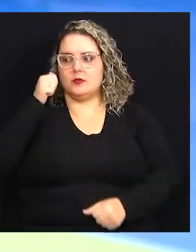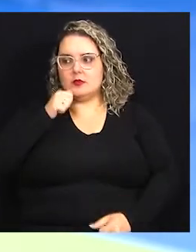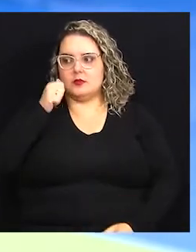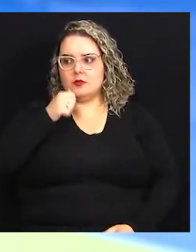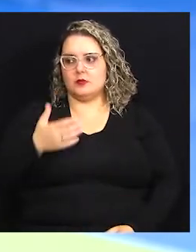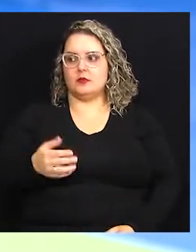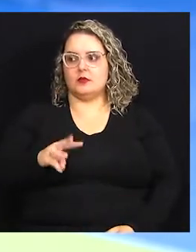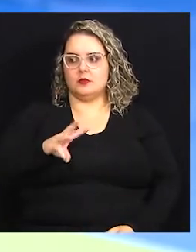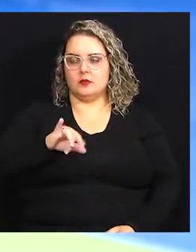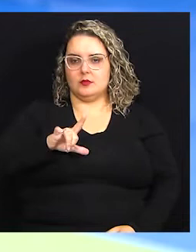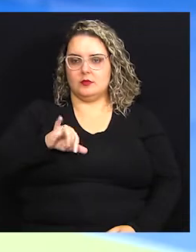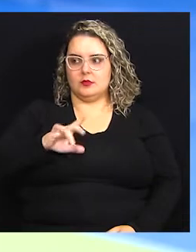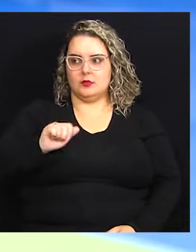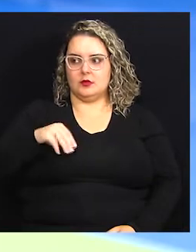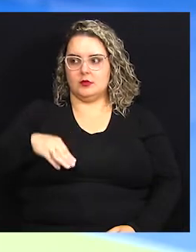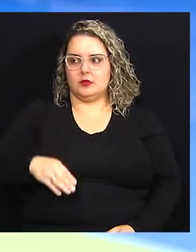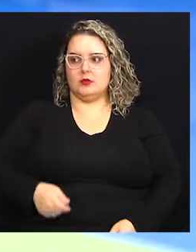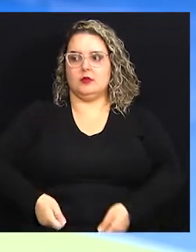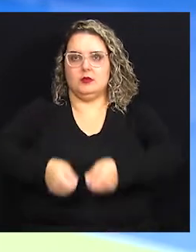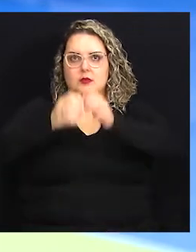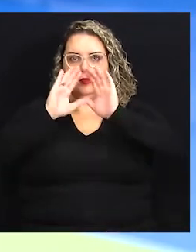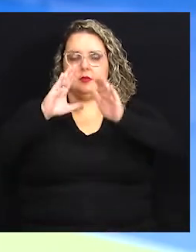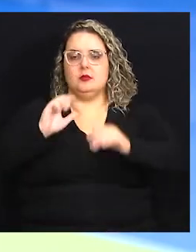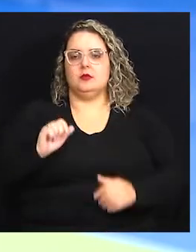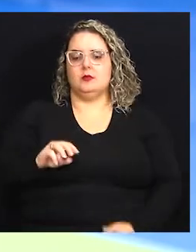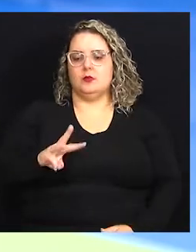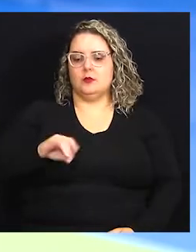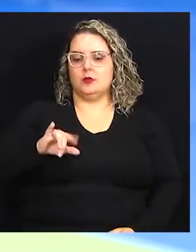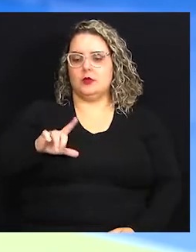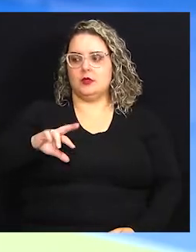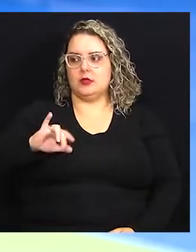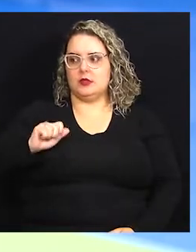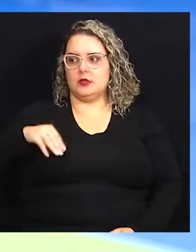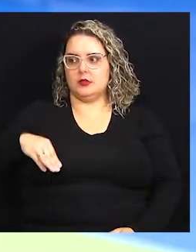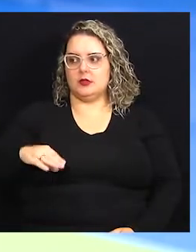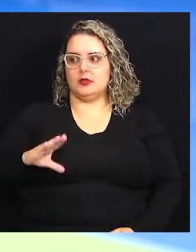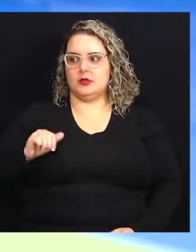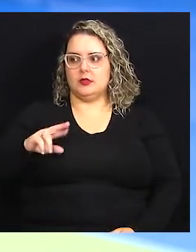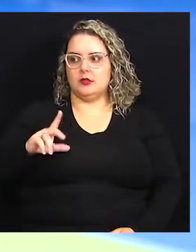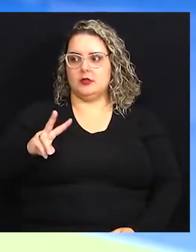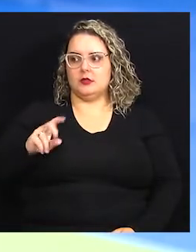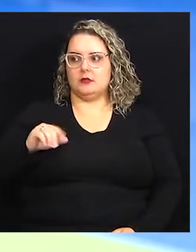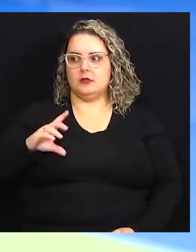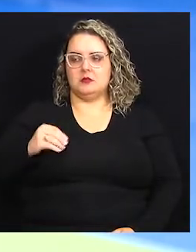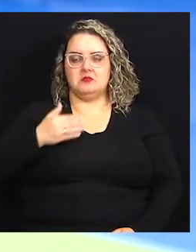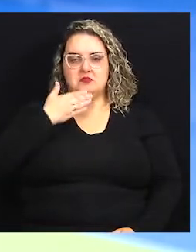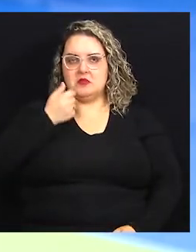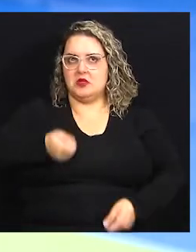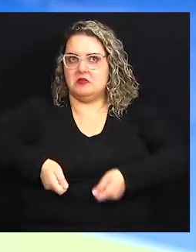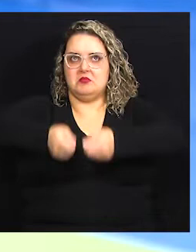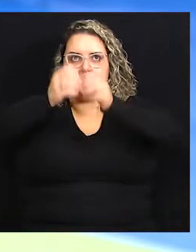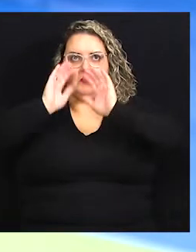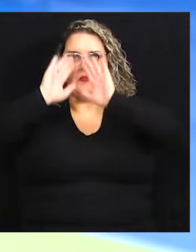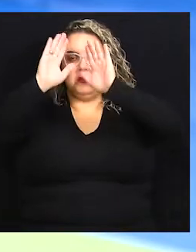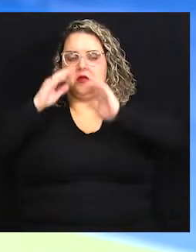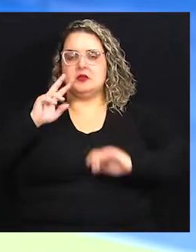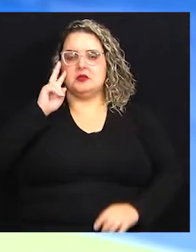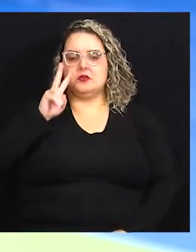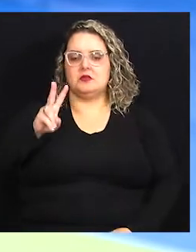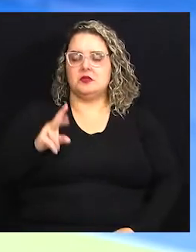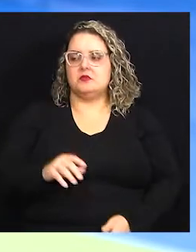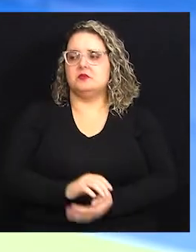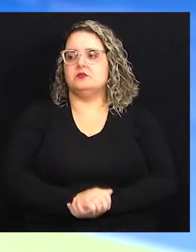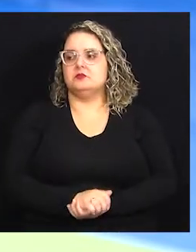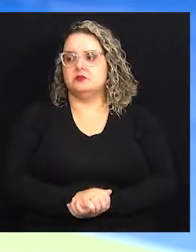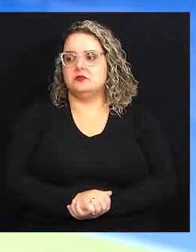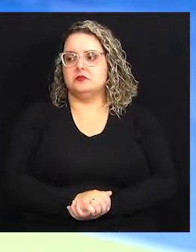com o William, que era o William, levantador William Carvalho, né? Os melhores levantadores que eu também já vi jogar, né? E fui